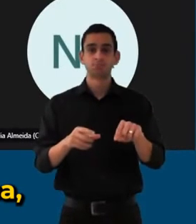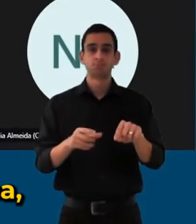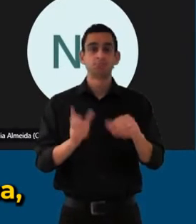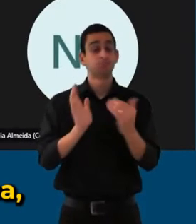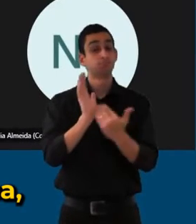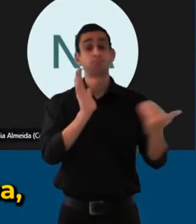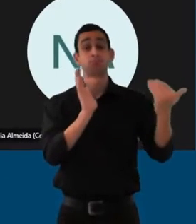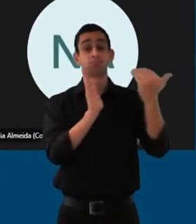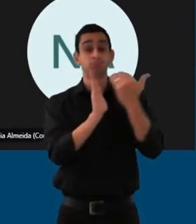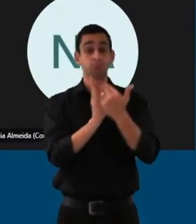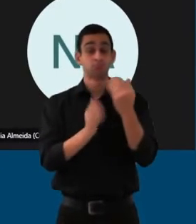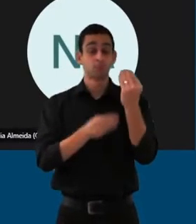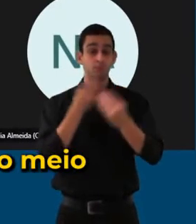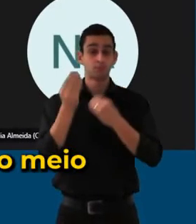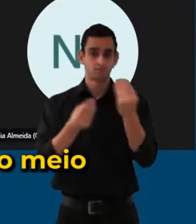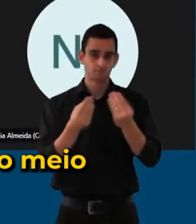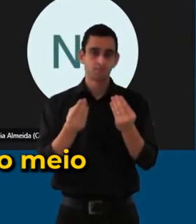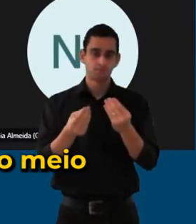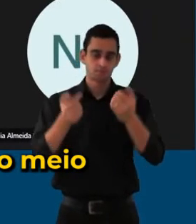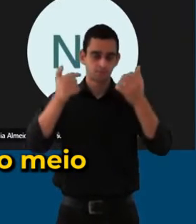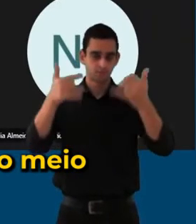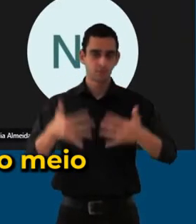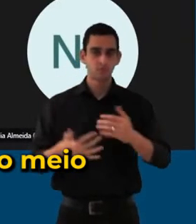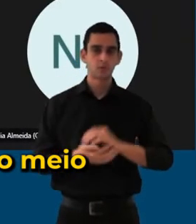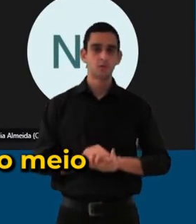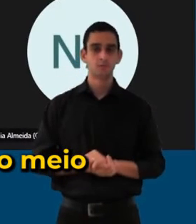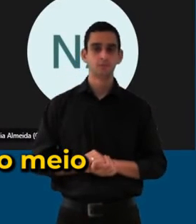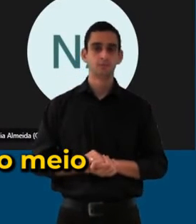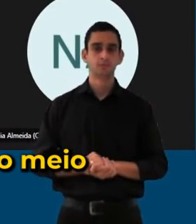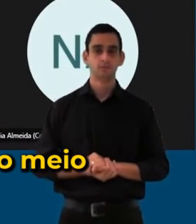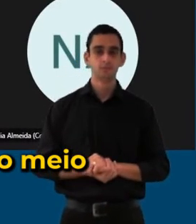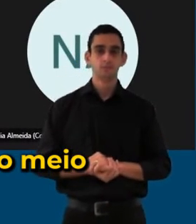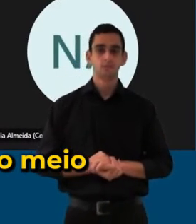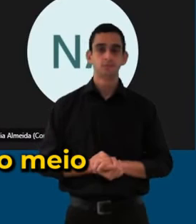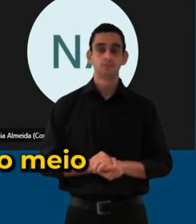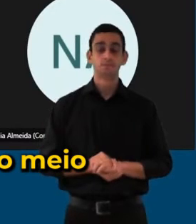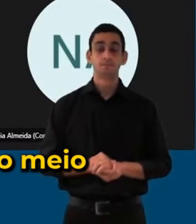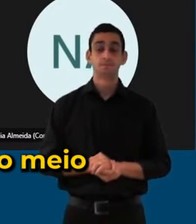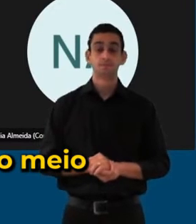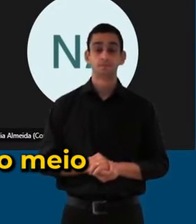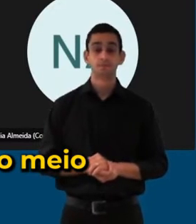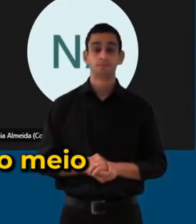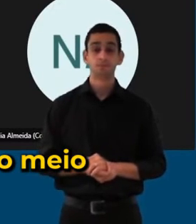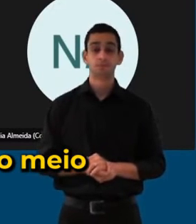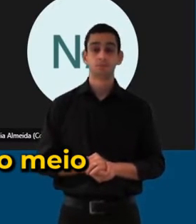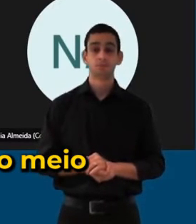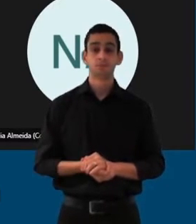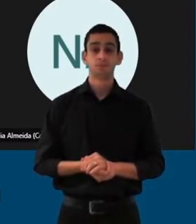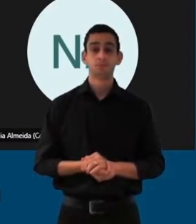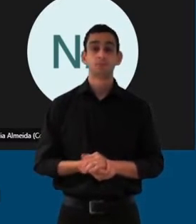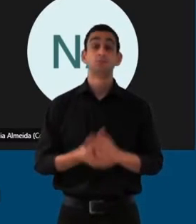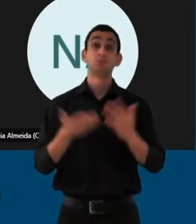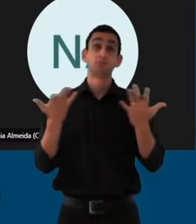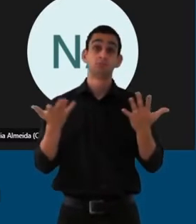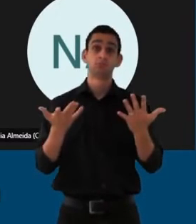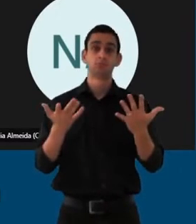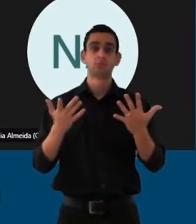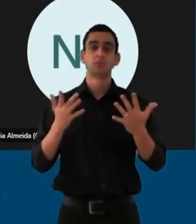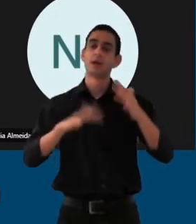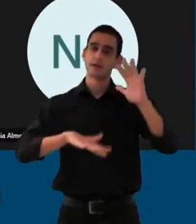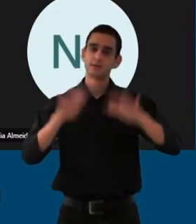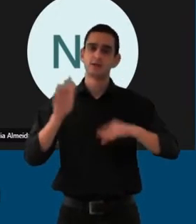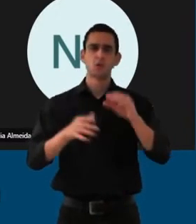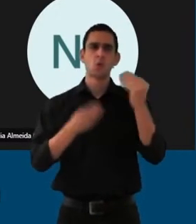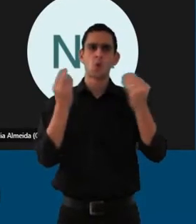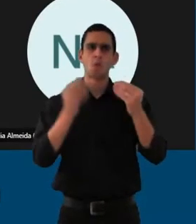ser simultâneo? Não, entre aspas, estourar completamente o meio ambiente para depois